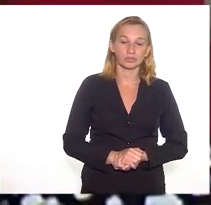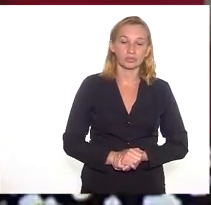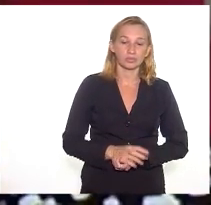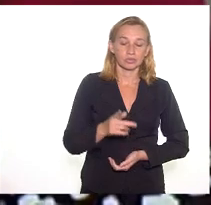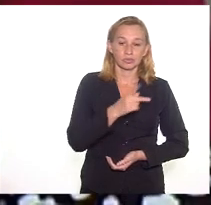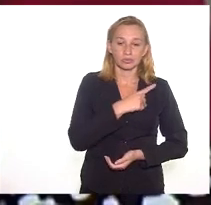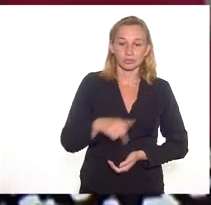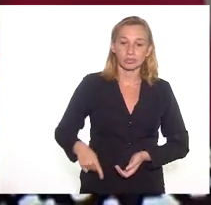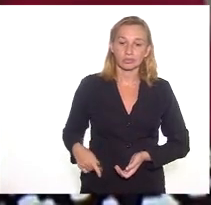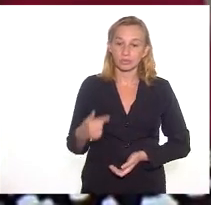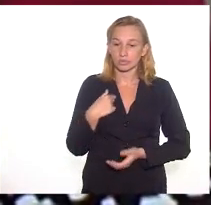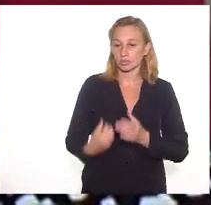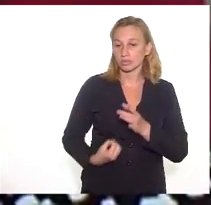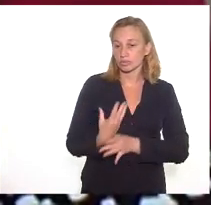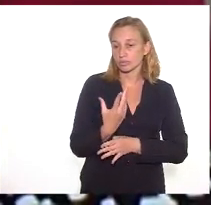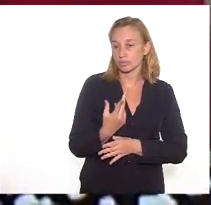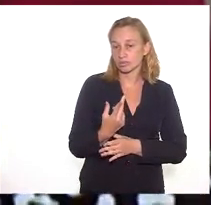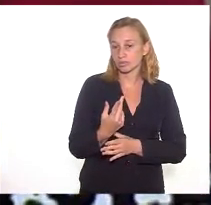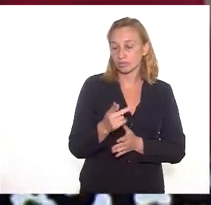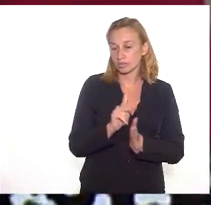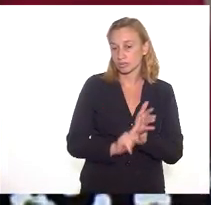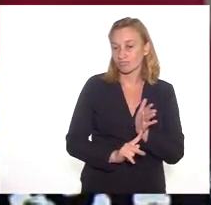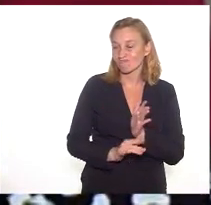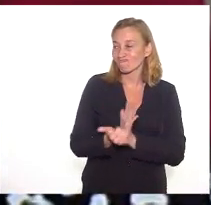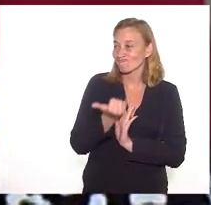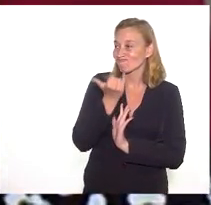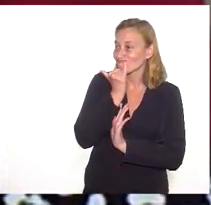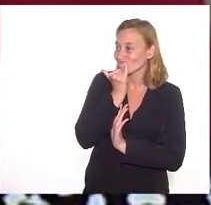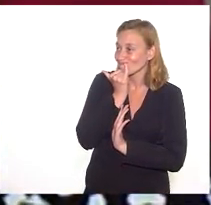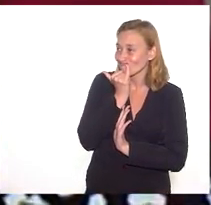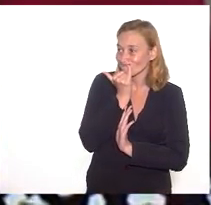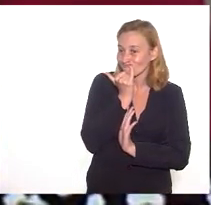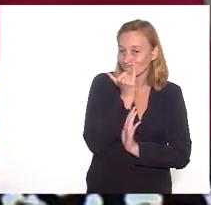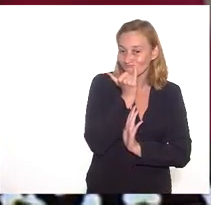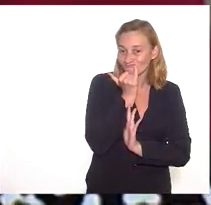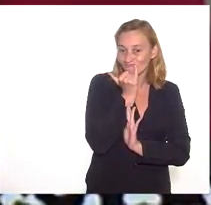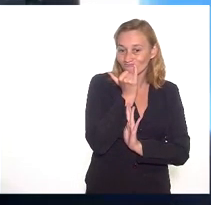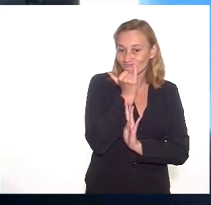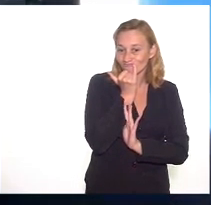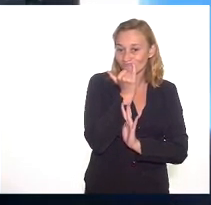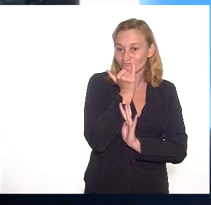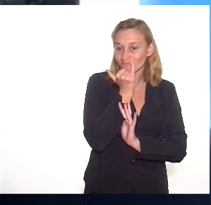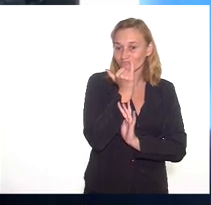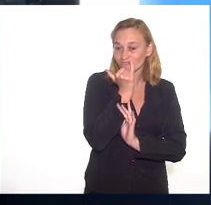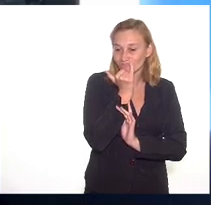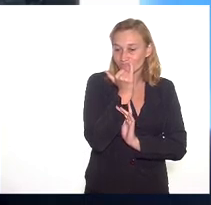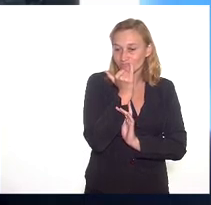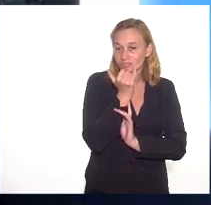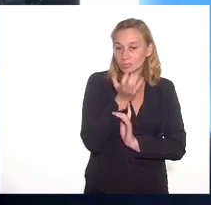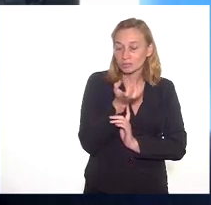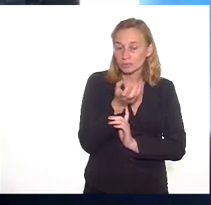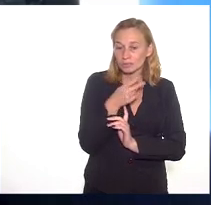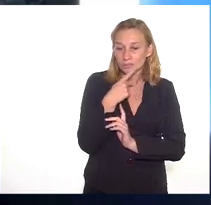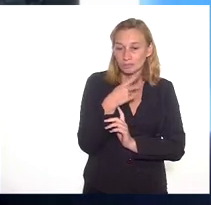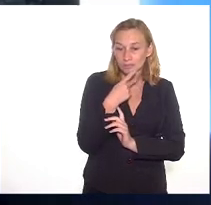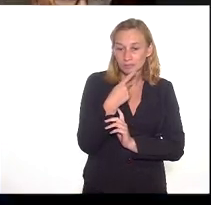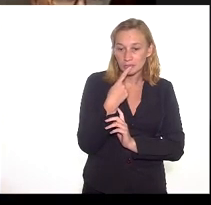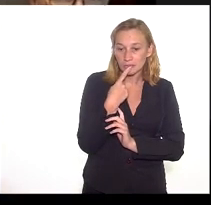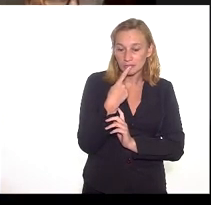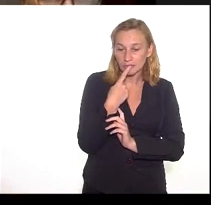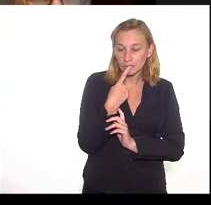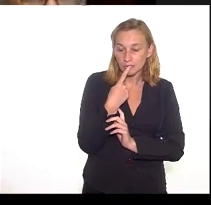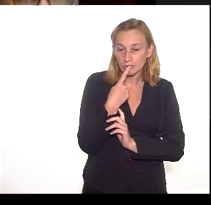Presidente, eu sou a autora do projeto. Desculpa. E, nesse sentido, eu queria só fazer uma ponderação. Mas é substitutivo,